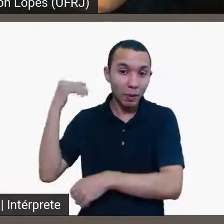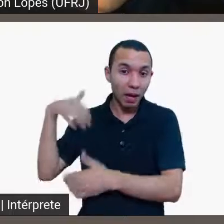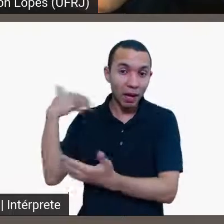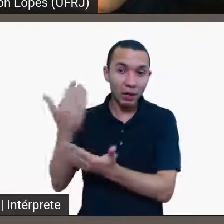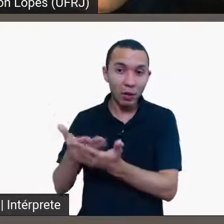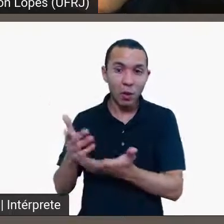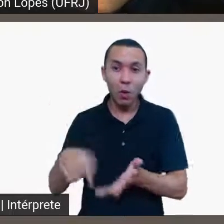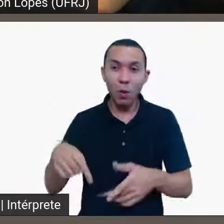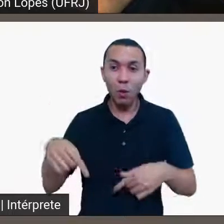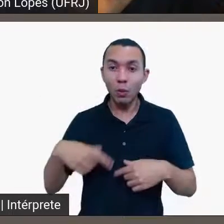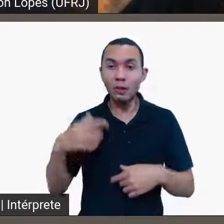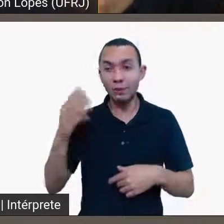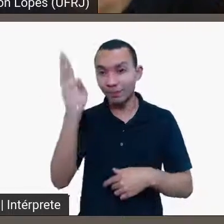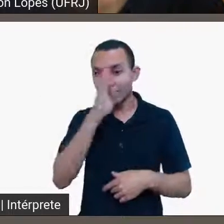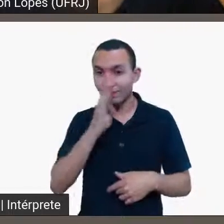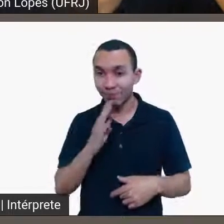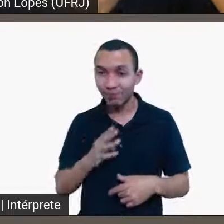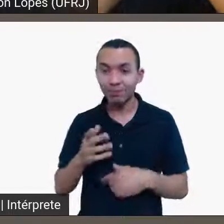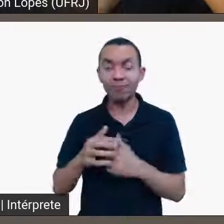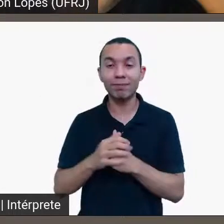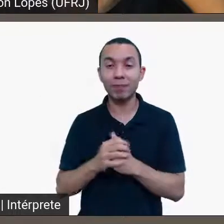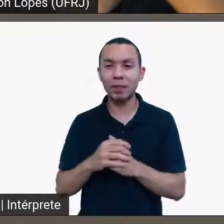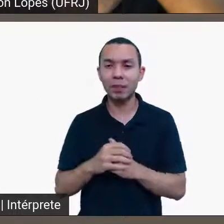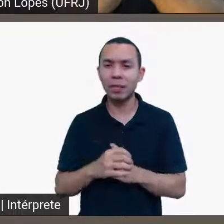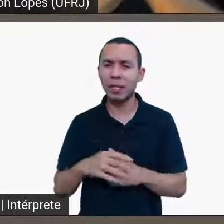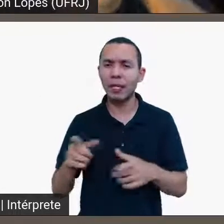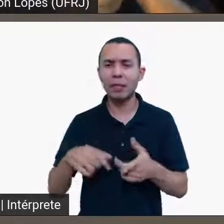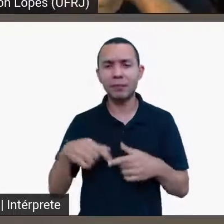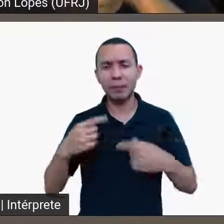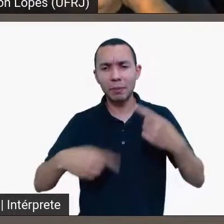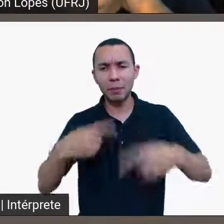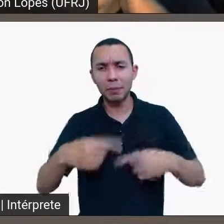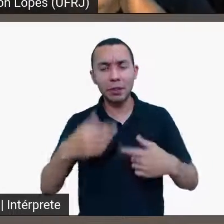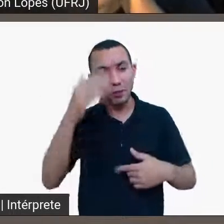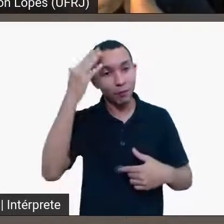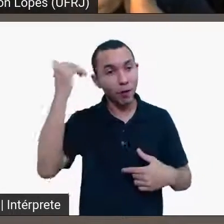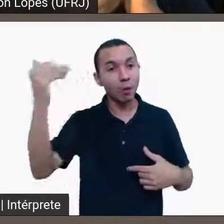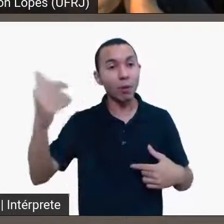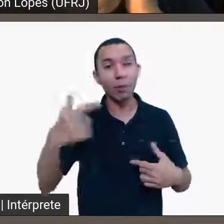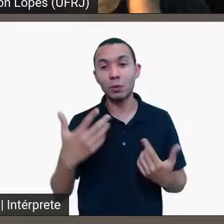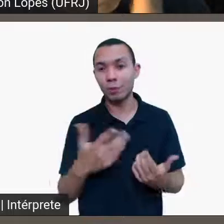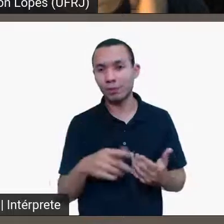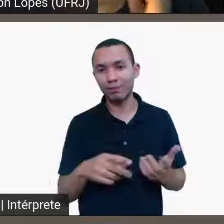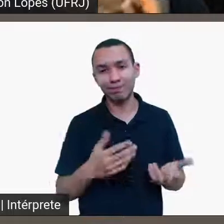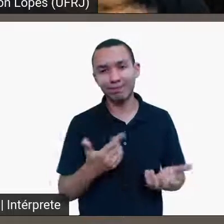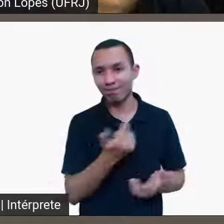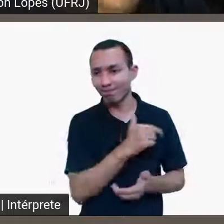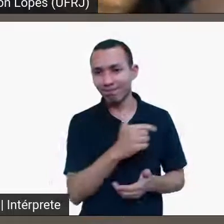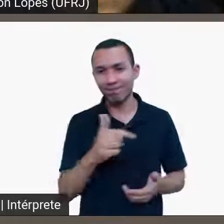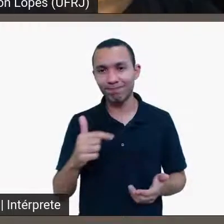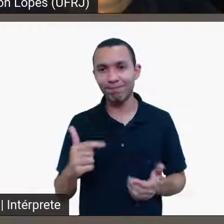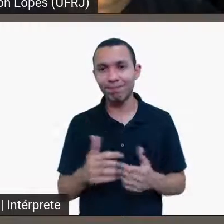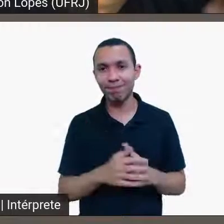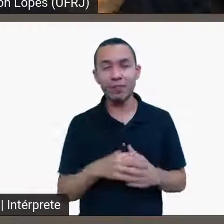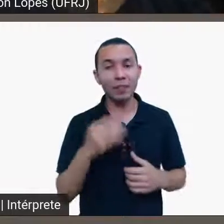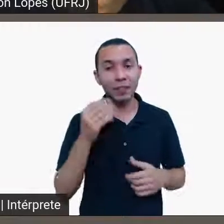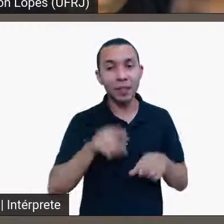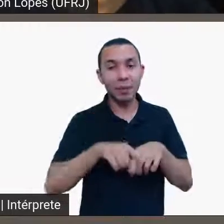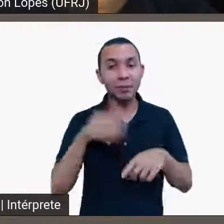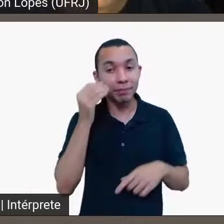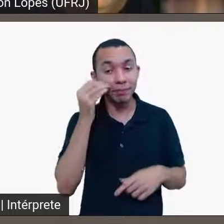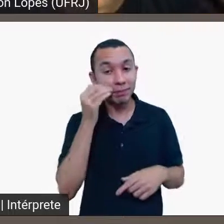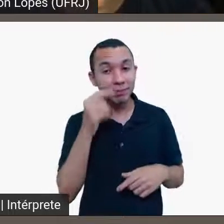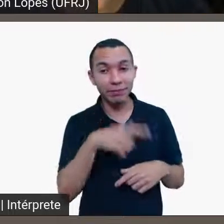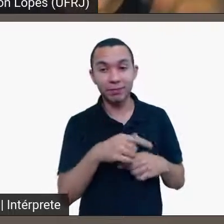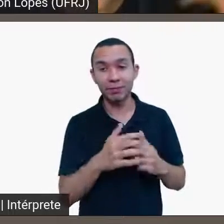também, né? Porque não são romances engajados politicamente, não são romances Não são romances experimentais, como na prosa experimental